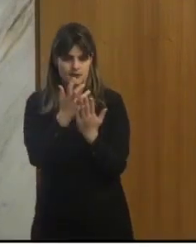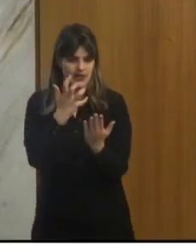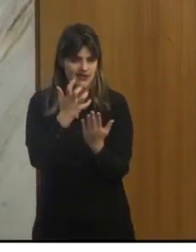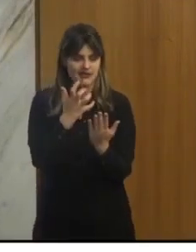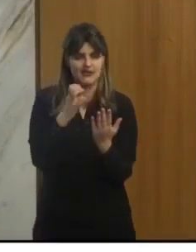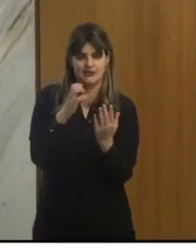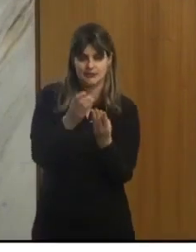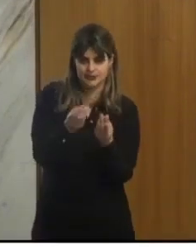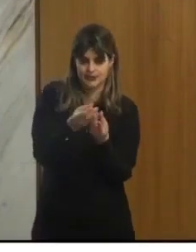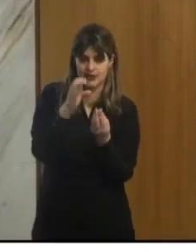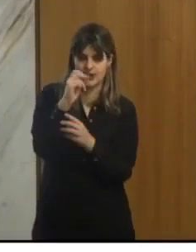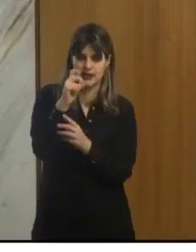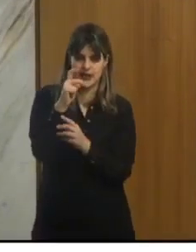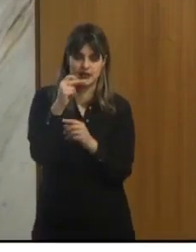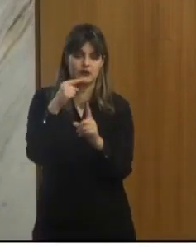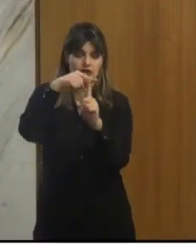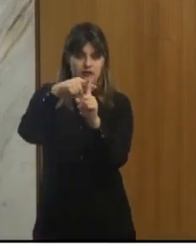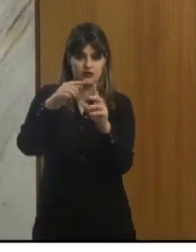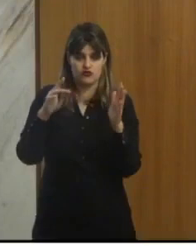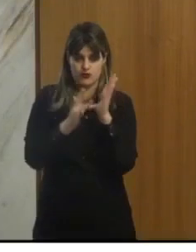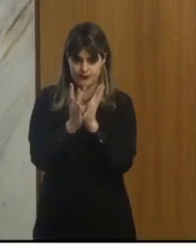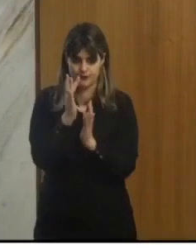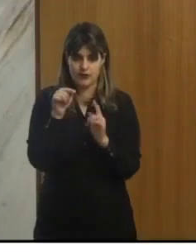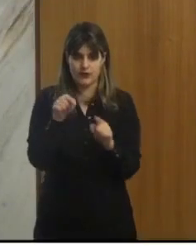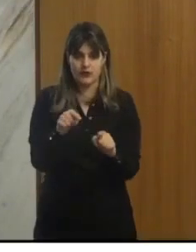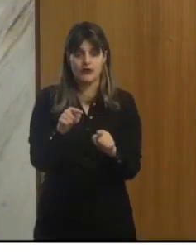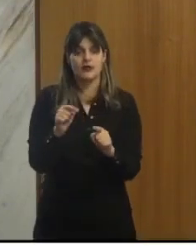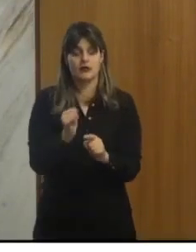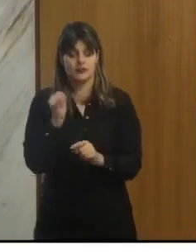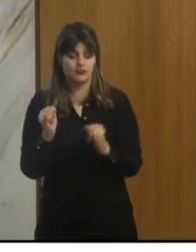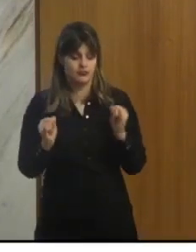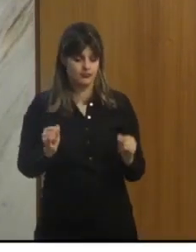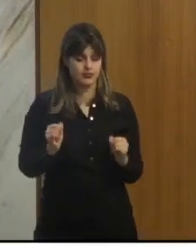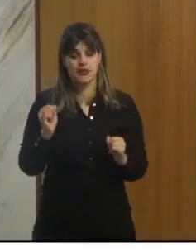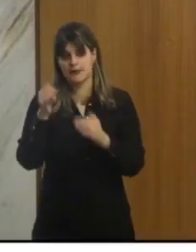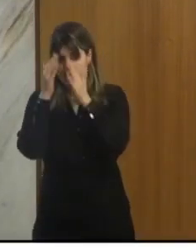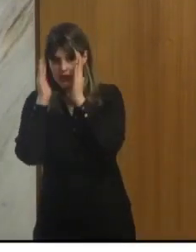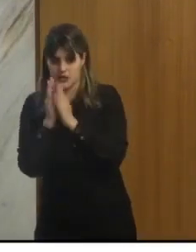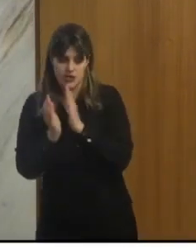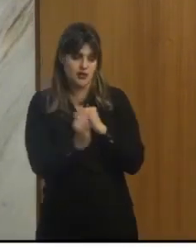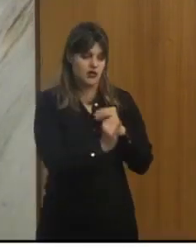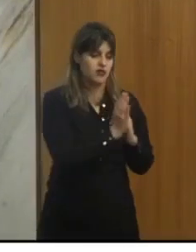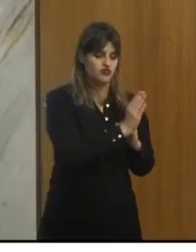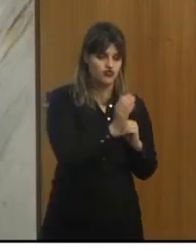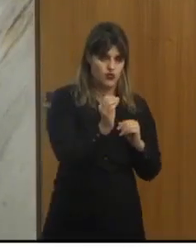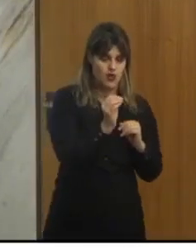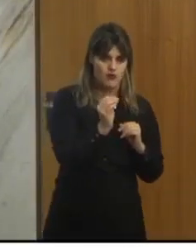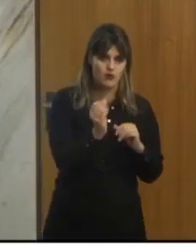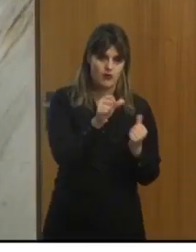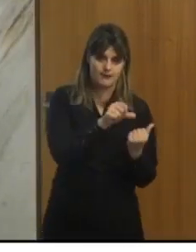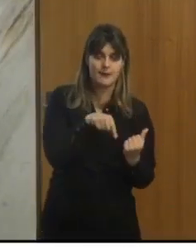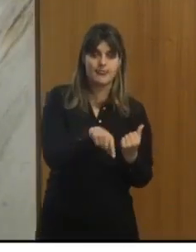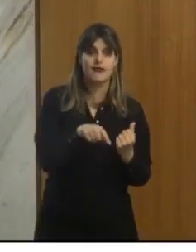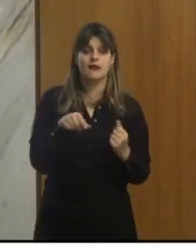apresenta um Cristo crucificado, ladeado por Maria e João Evangelista, inserido num pequeno arco polilobado,